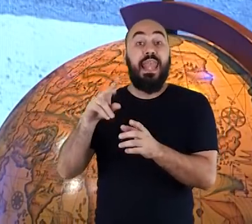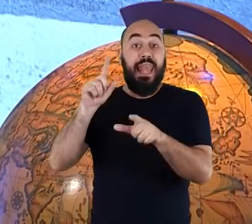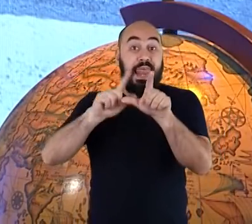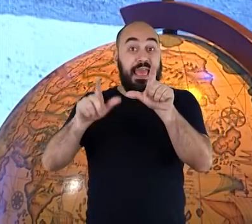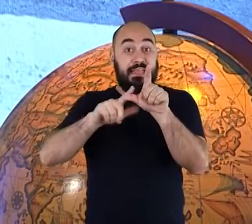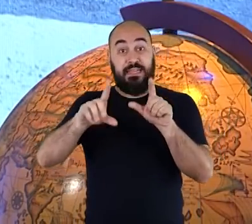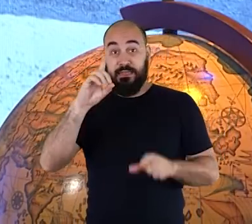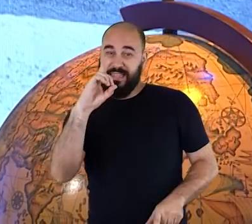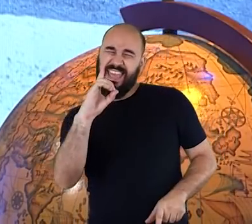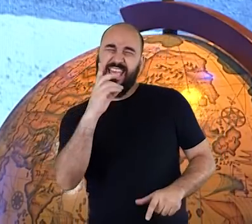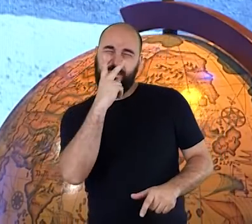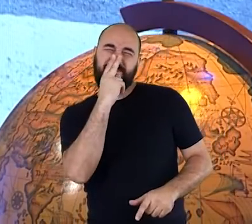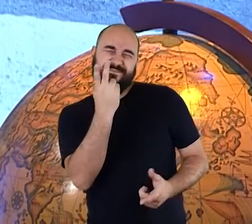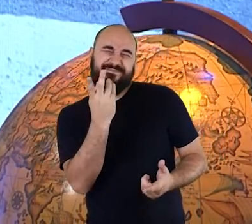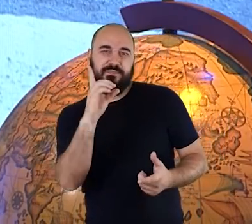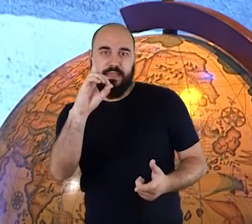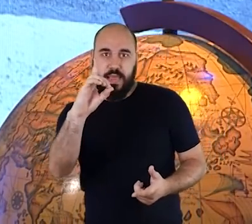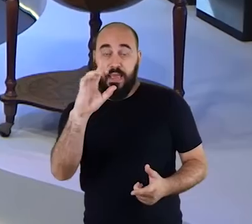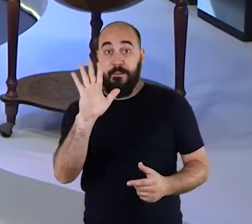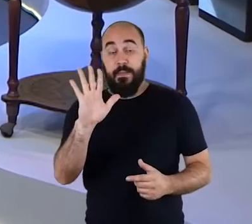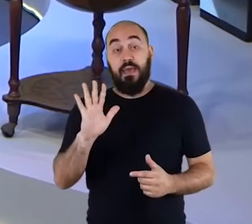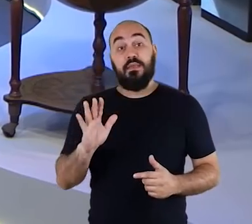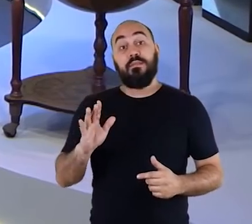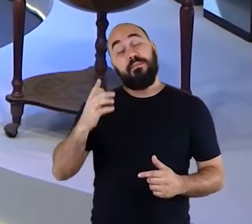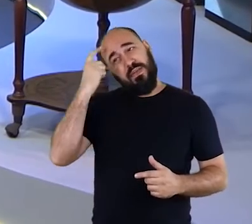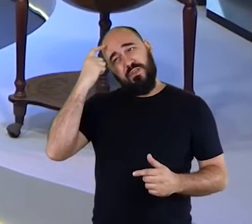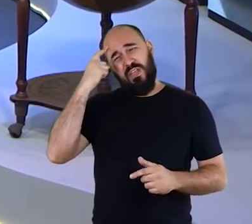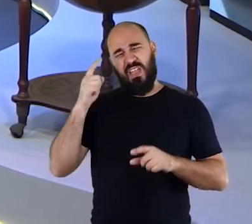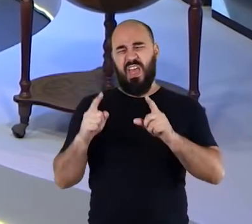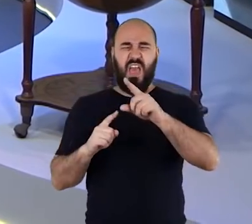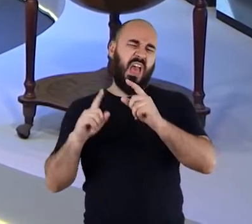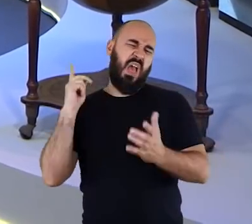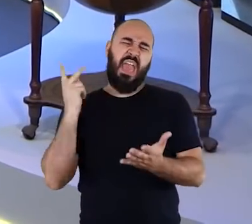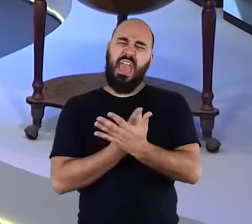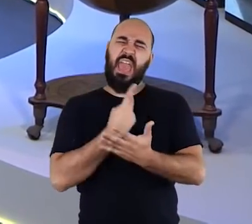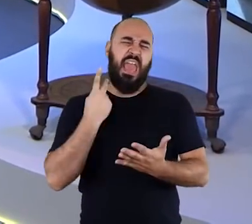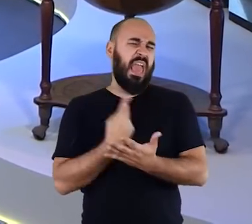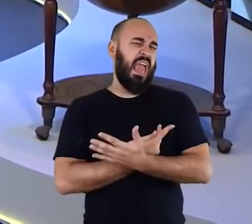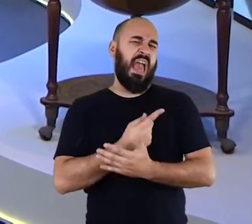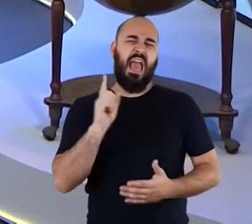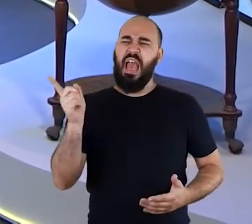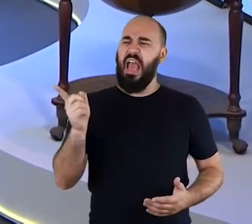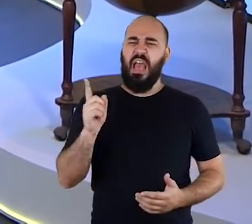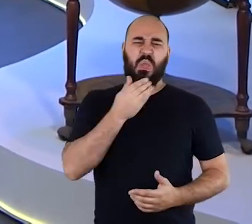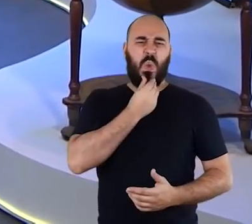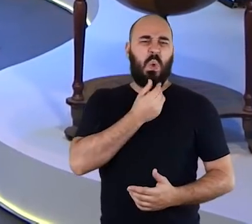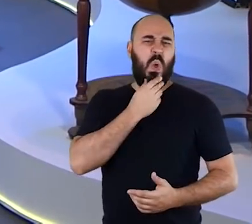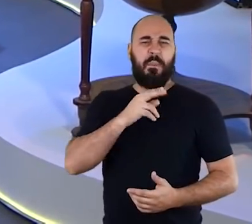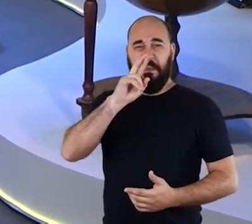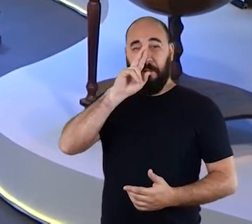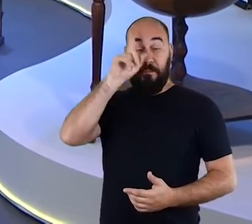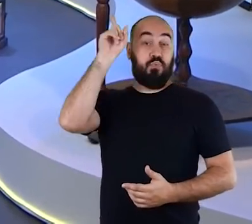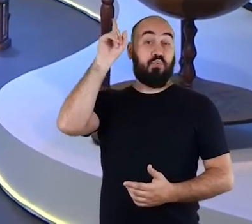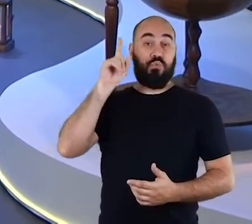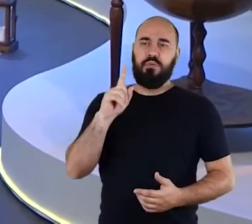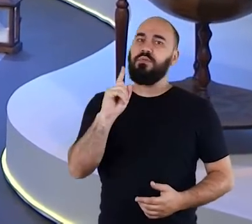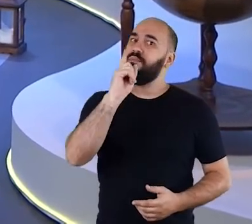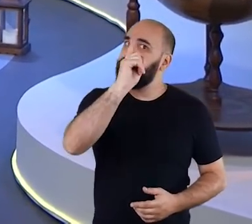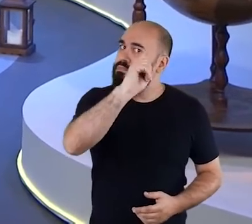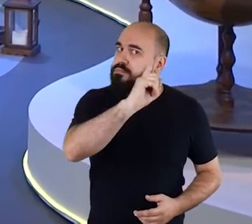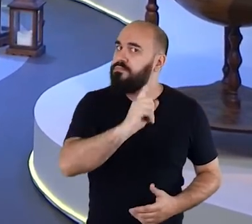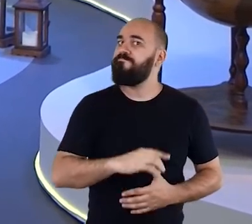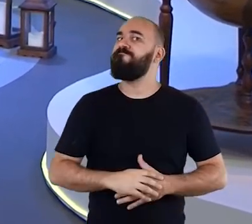estava completamente errado. Gente, só para vocês terem uma noção, o anúncio de André Lemaire de